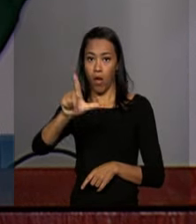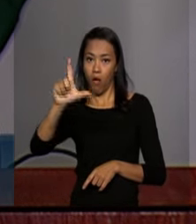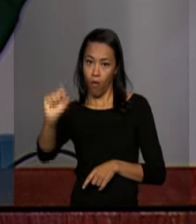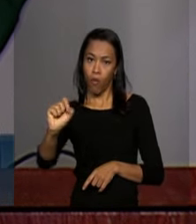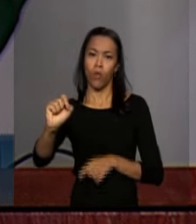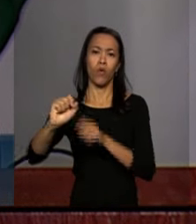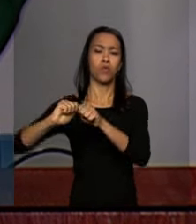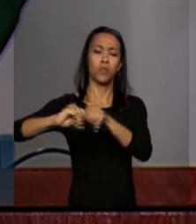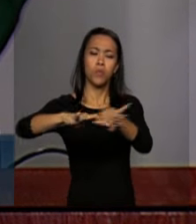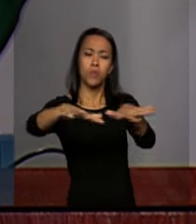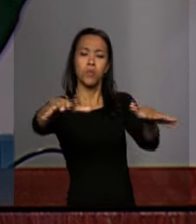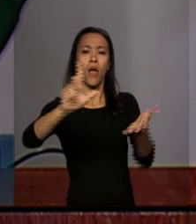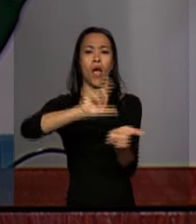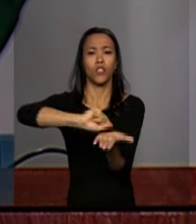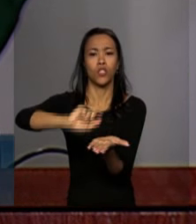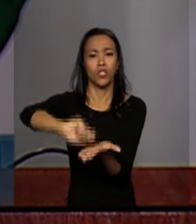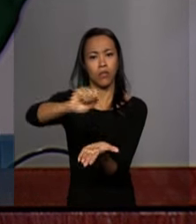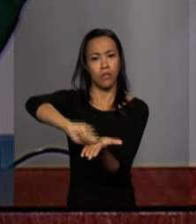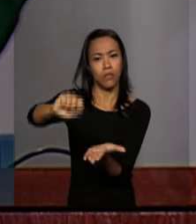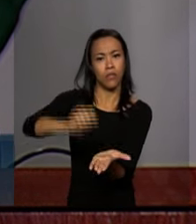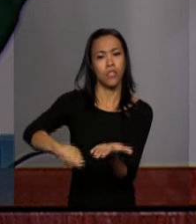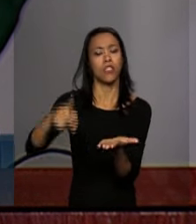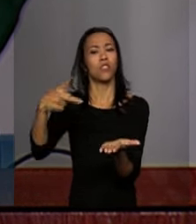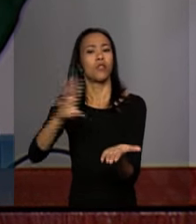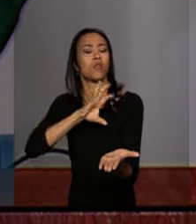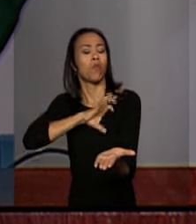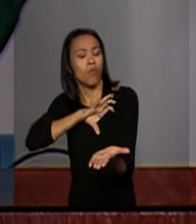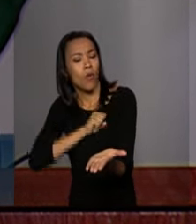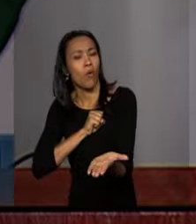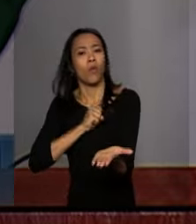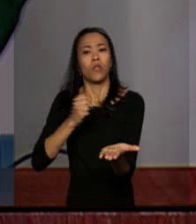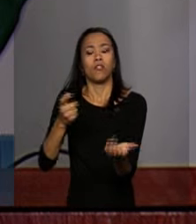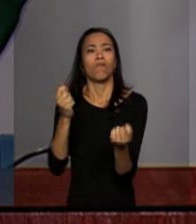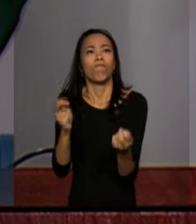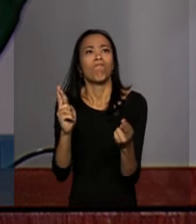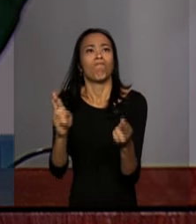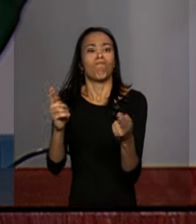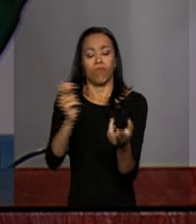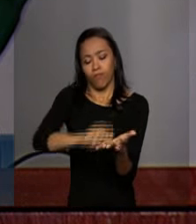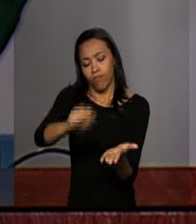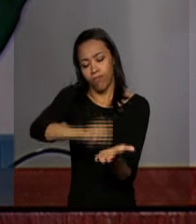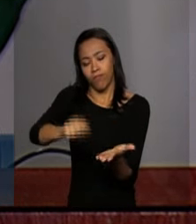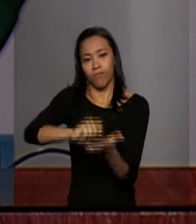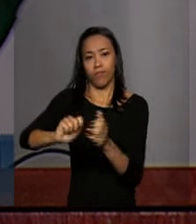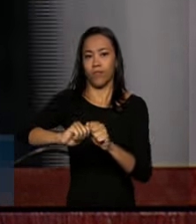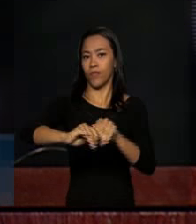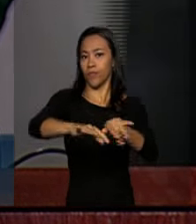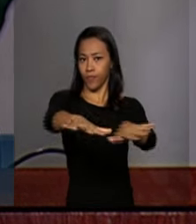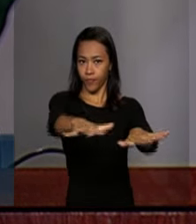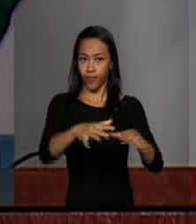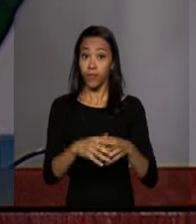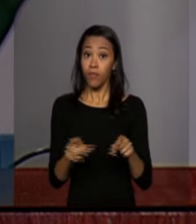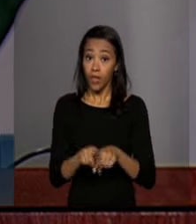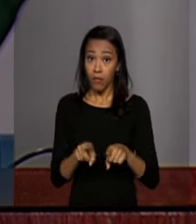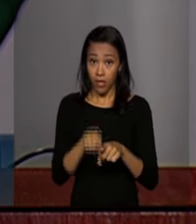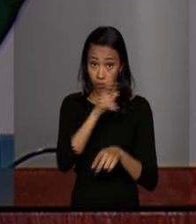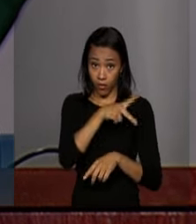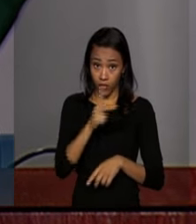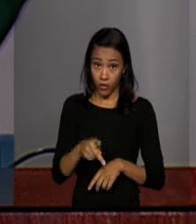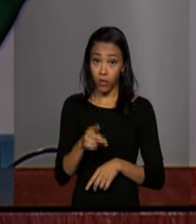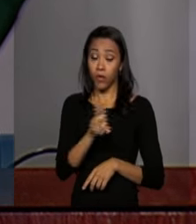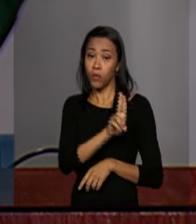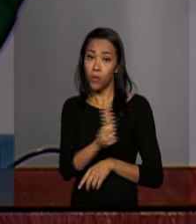aulas, seus artigos, suas paixões e devoções, os mais louváveis ideais. Nas palavras da professora Sarah